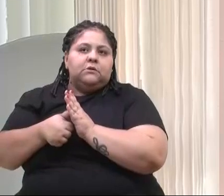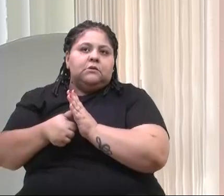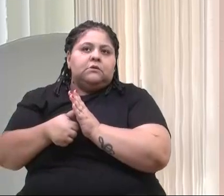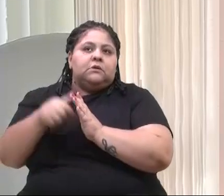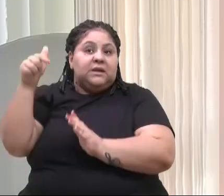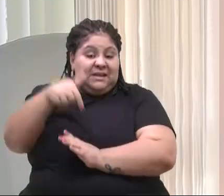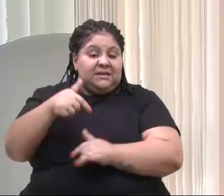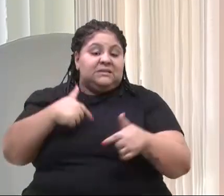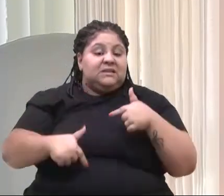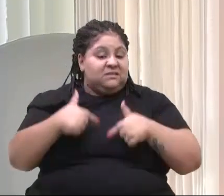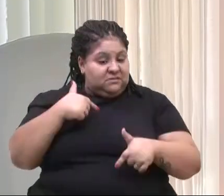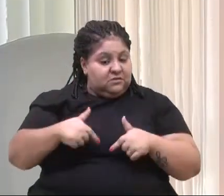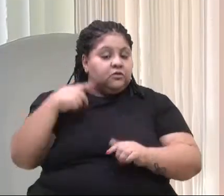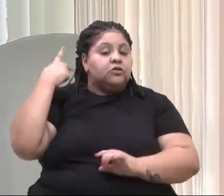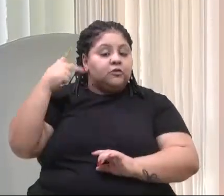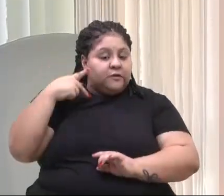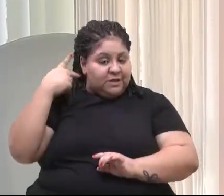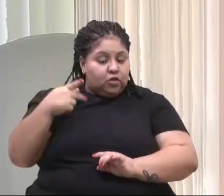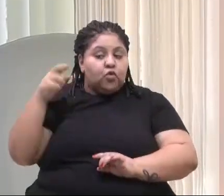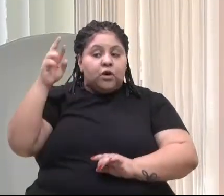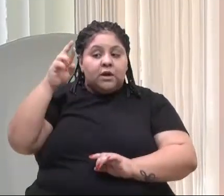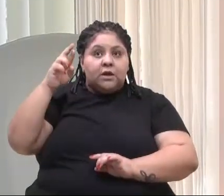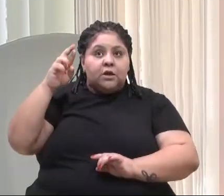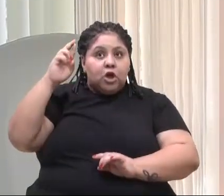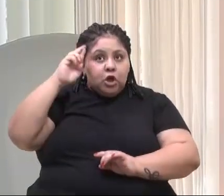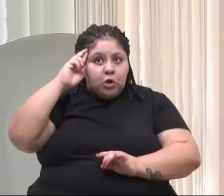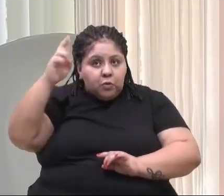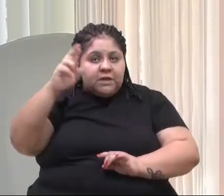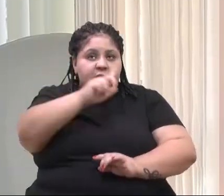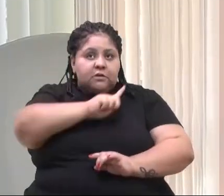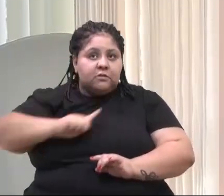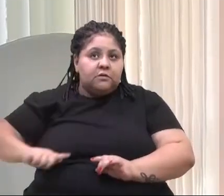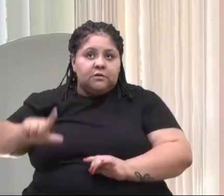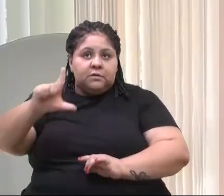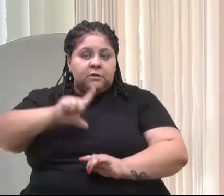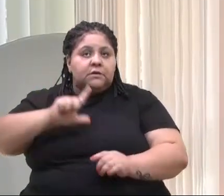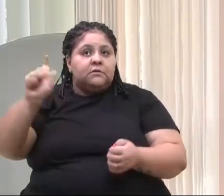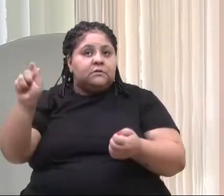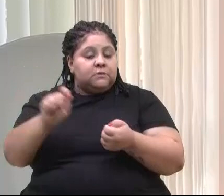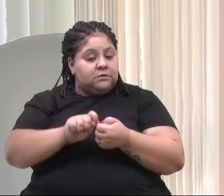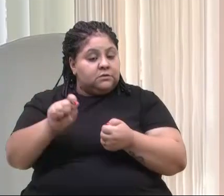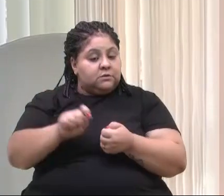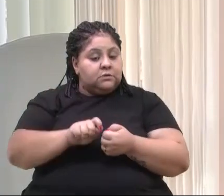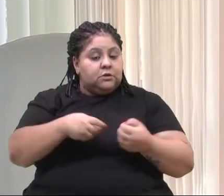e esse é o trabalho que o líder do governo tem que fazer, juntamente com os colegas vereadores, com